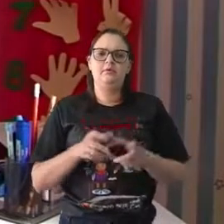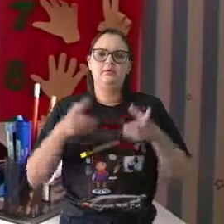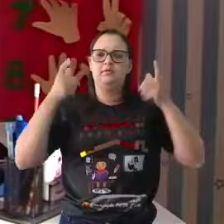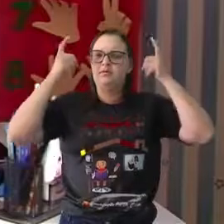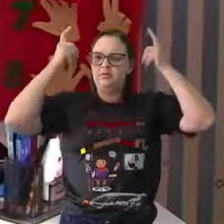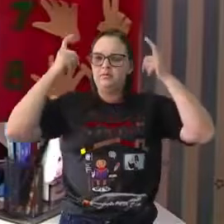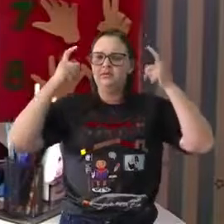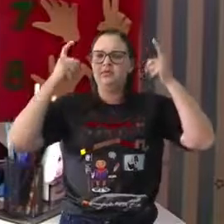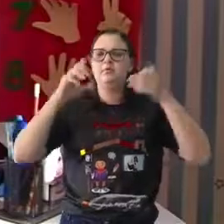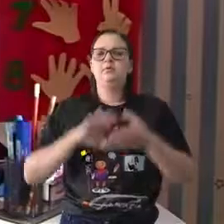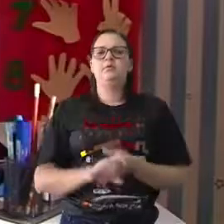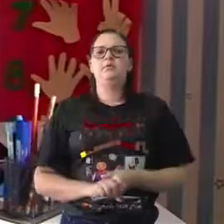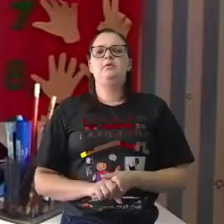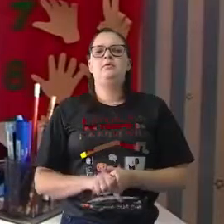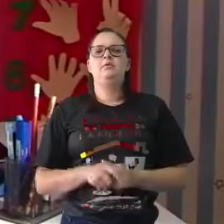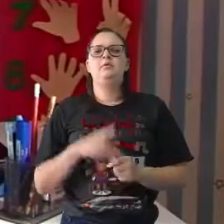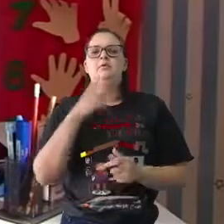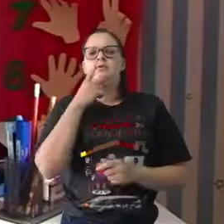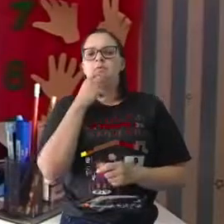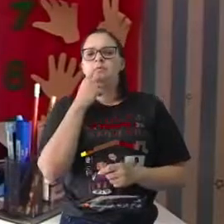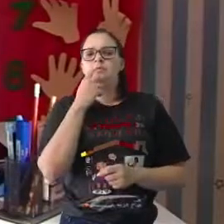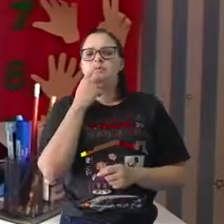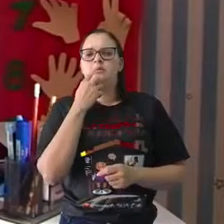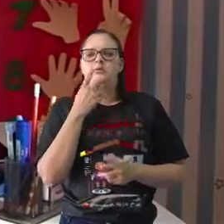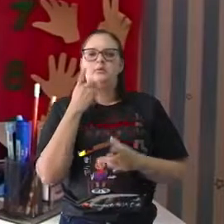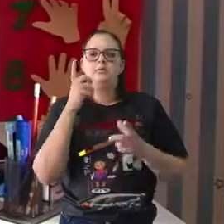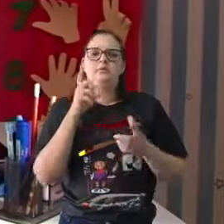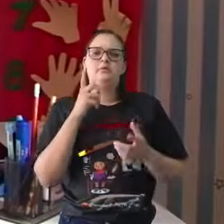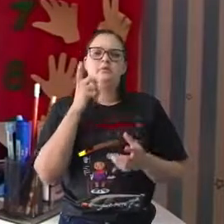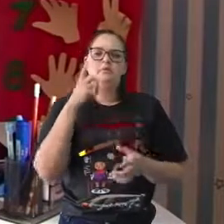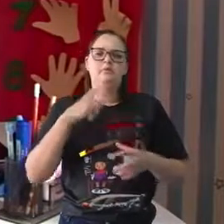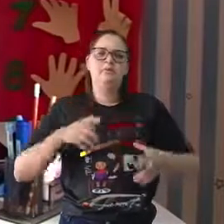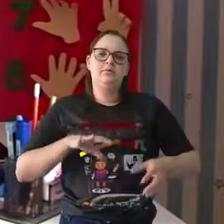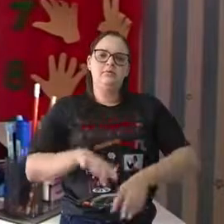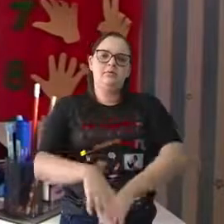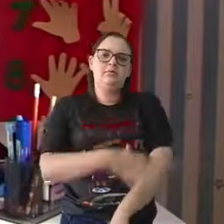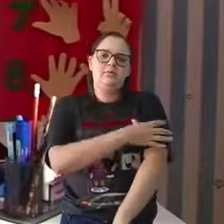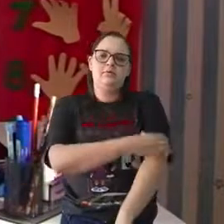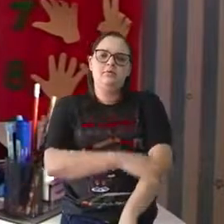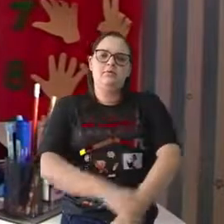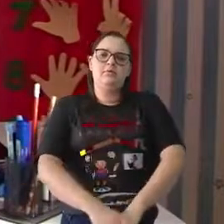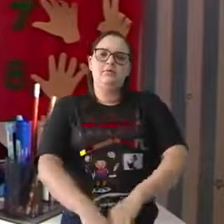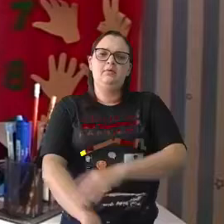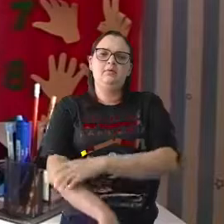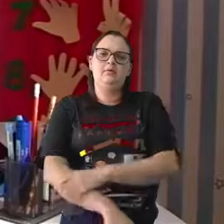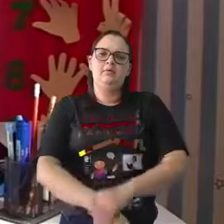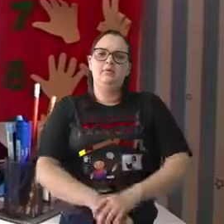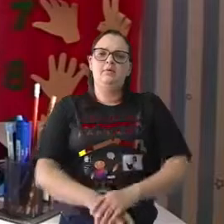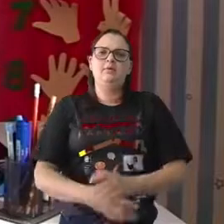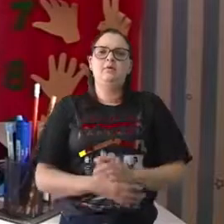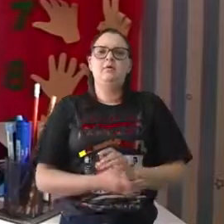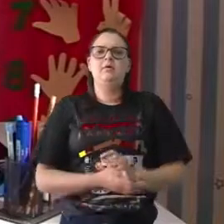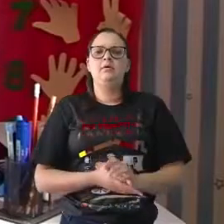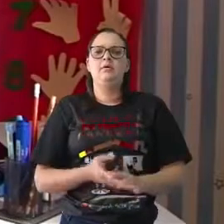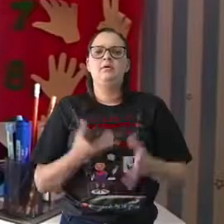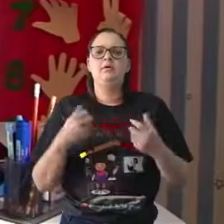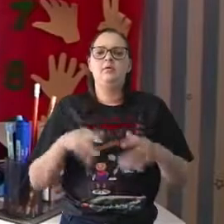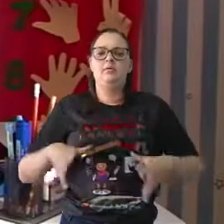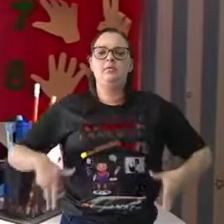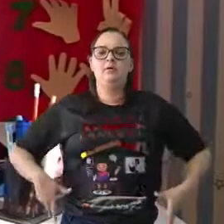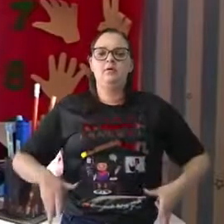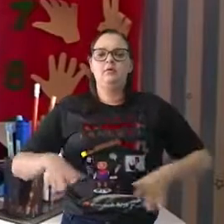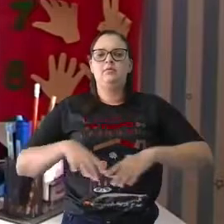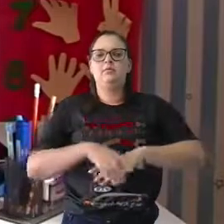quantidade, um maior fluxo de sangue para nossas pernas ou para os nossos braços, que é o que a gente vai precisar usar para lutar ou para fugir.